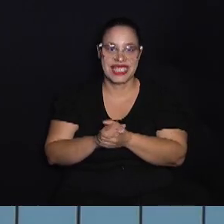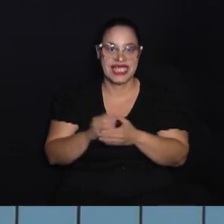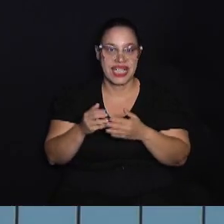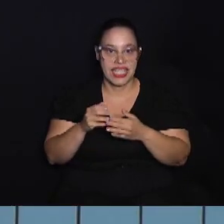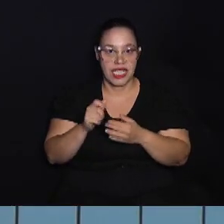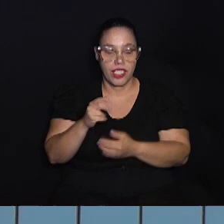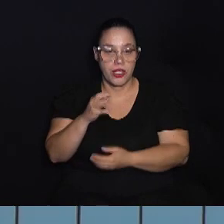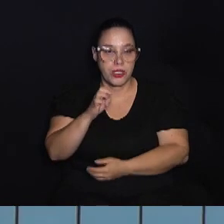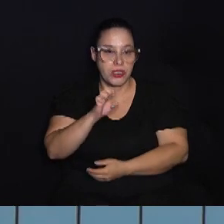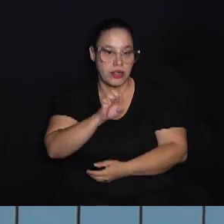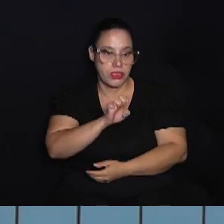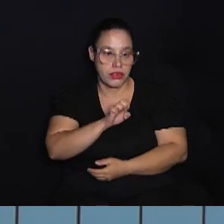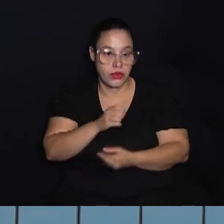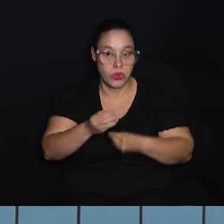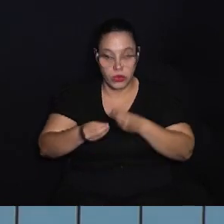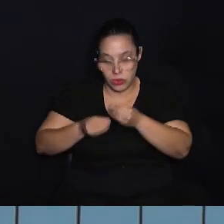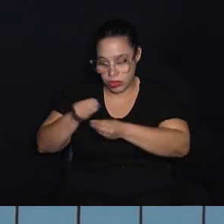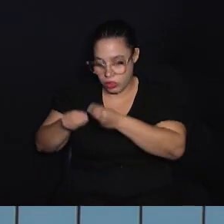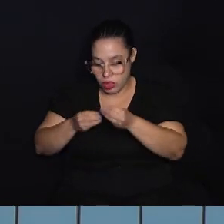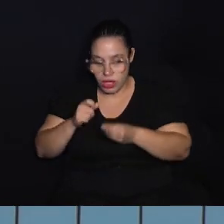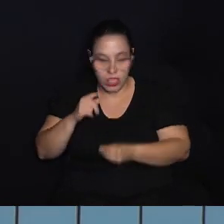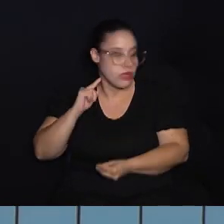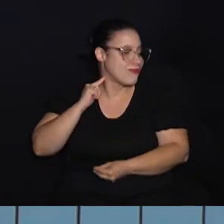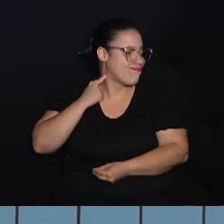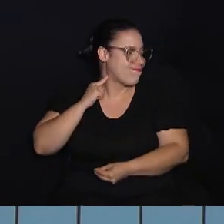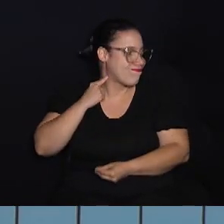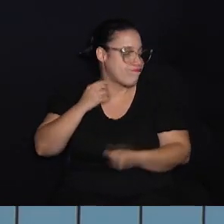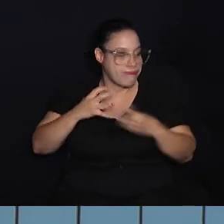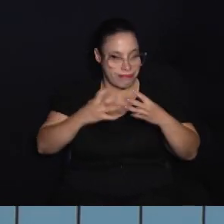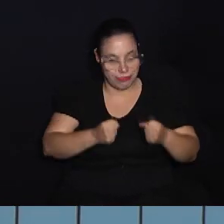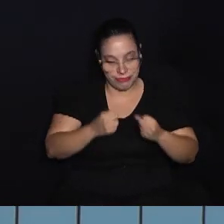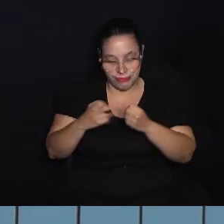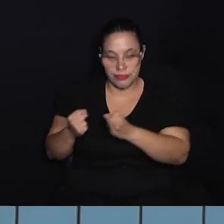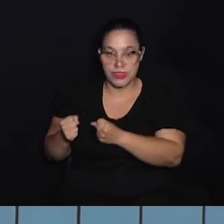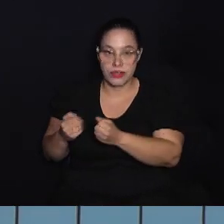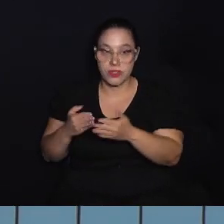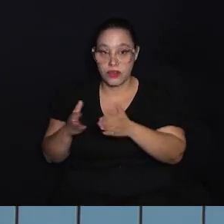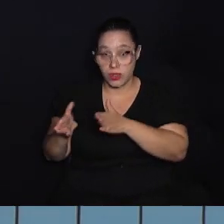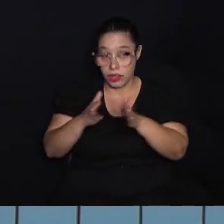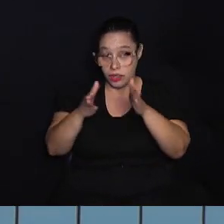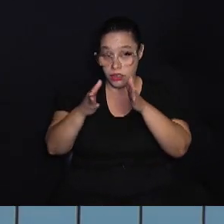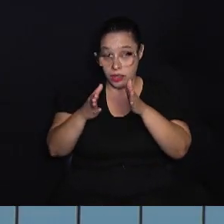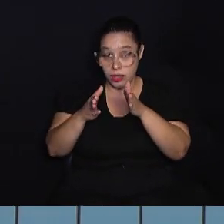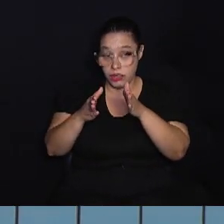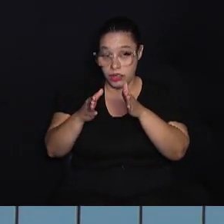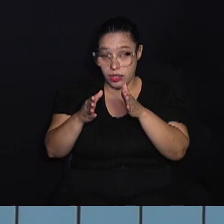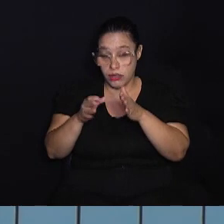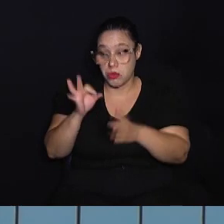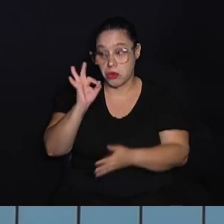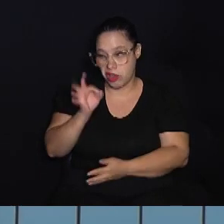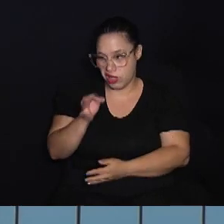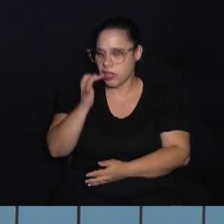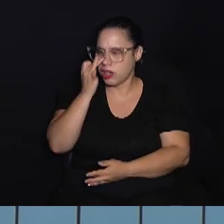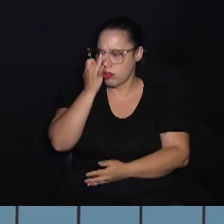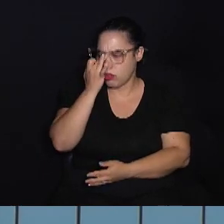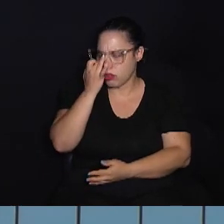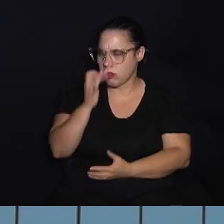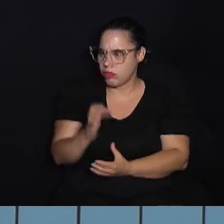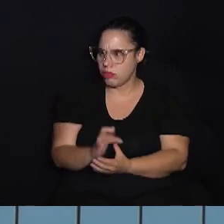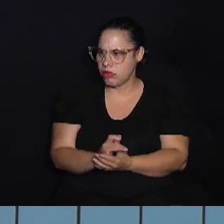Excelente! Então a Abre faz a gestão desses resíduos que são coletados e eles são direcionados para